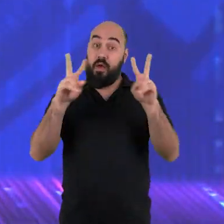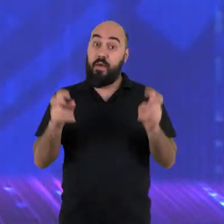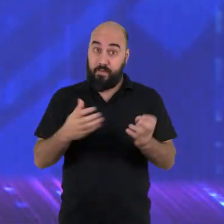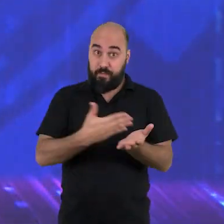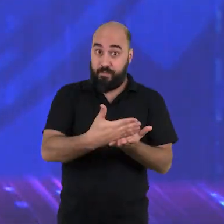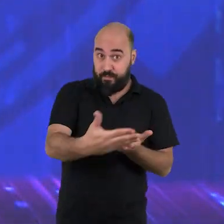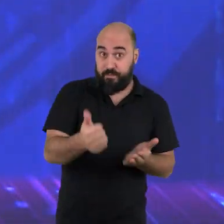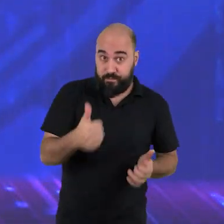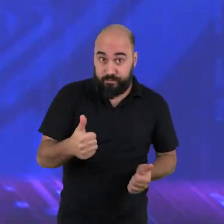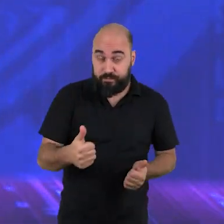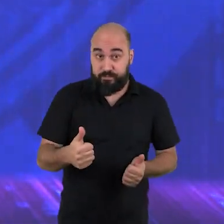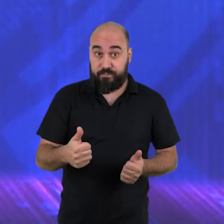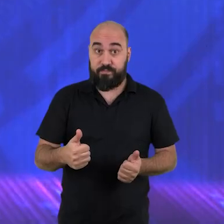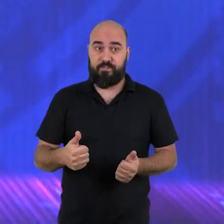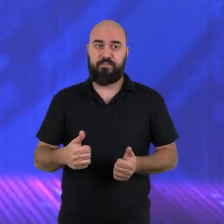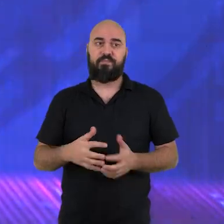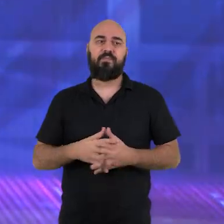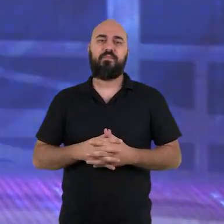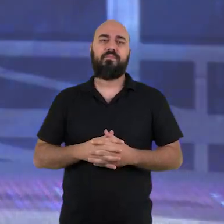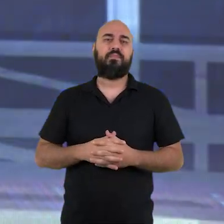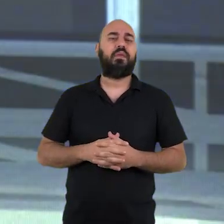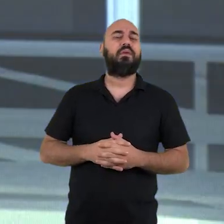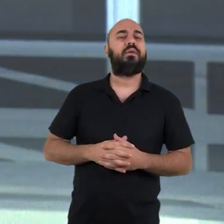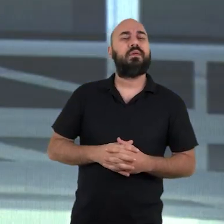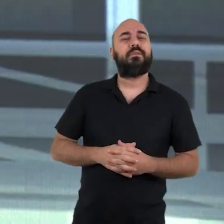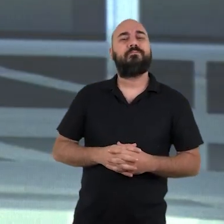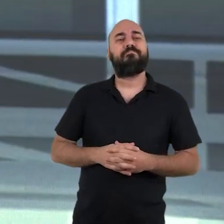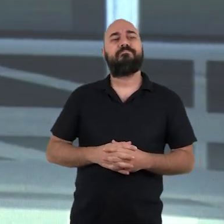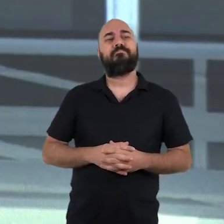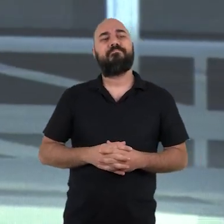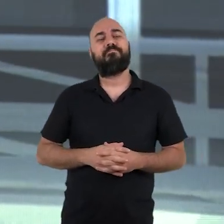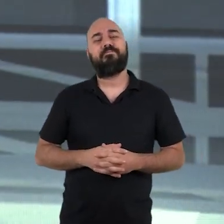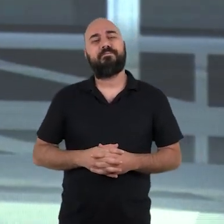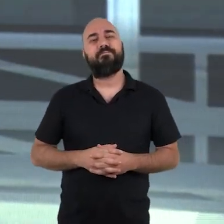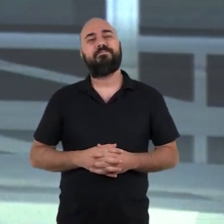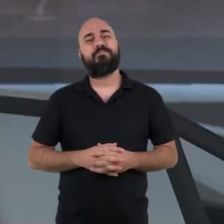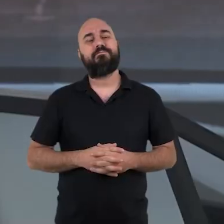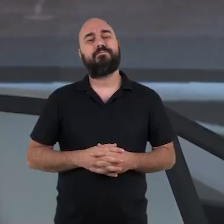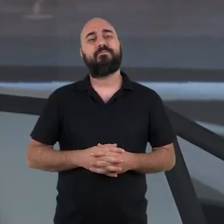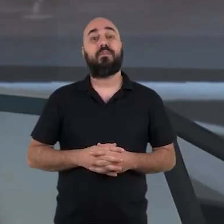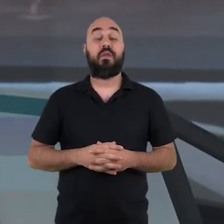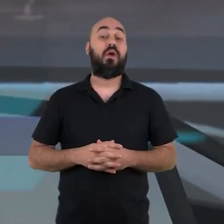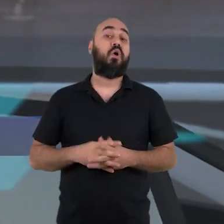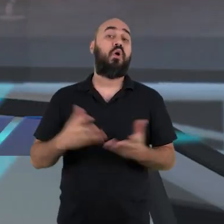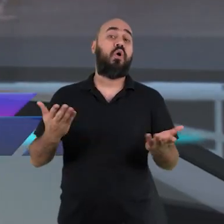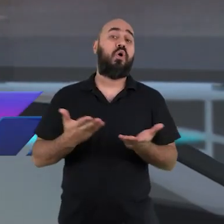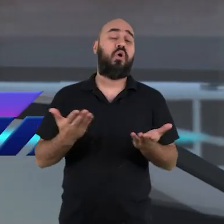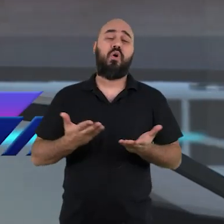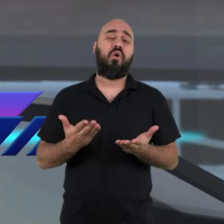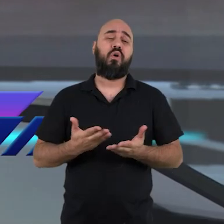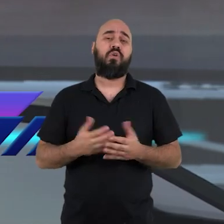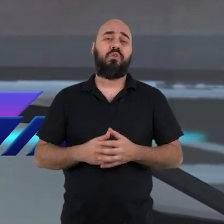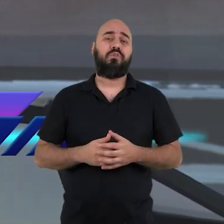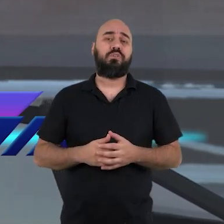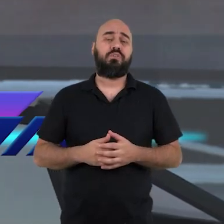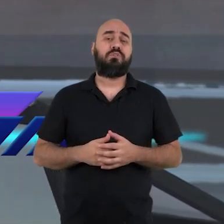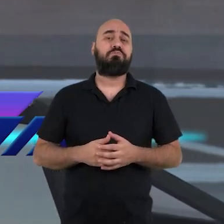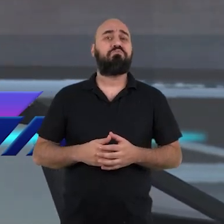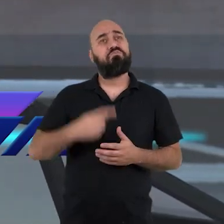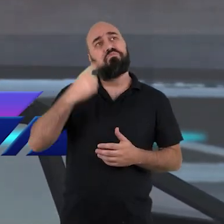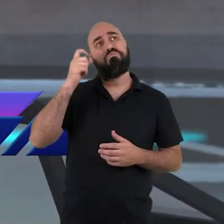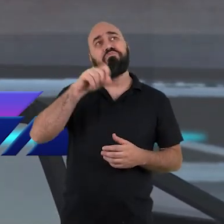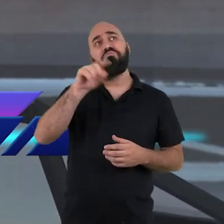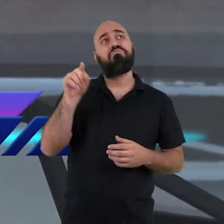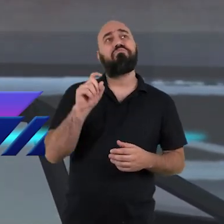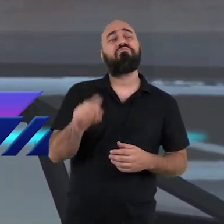porque tudo começa na palavra. Não se esqueça disso. A pergunta que os seres humanos fazem